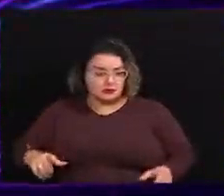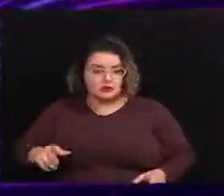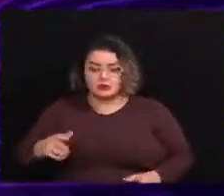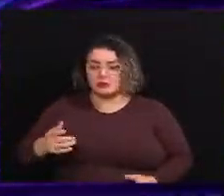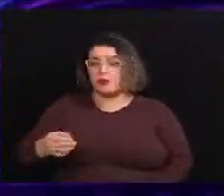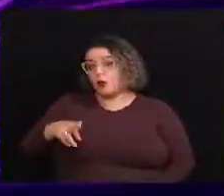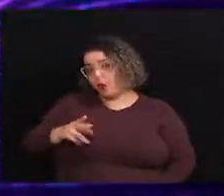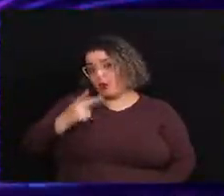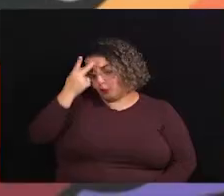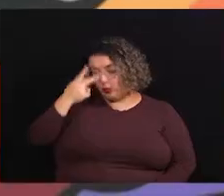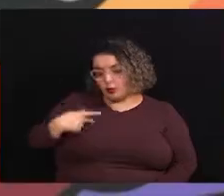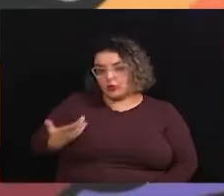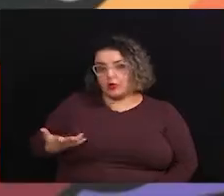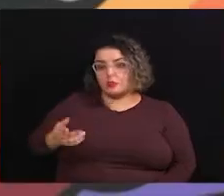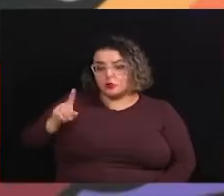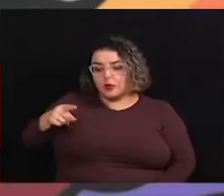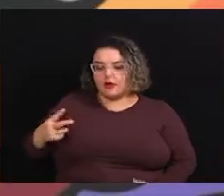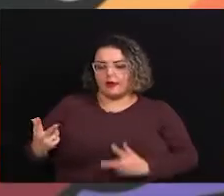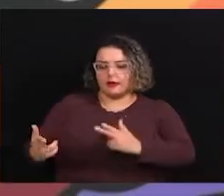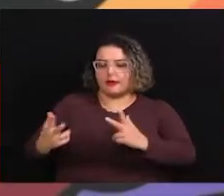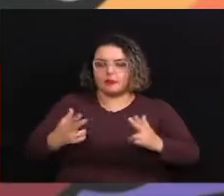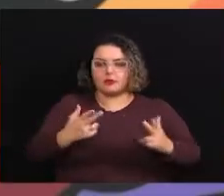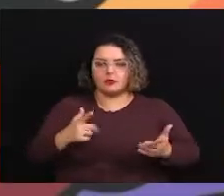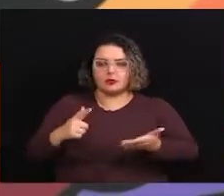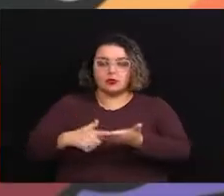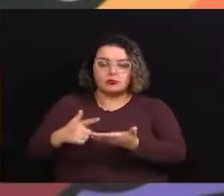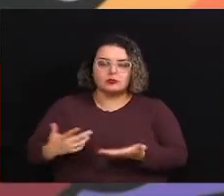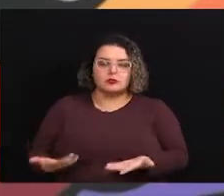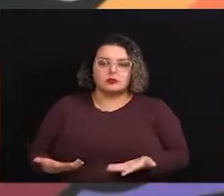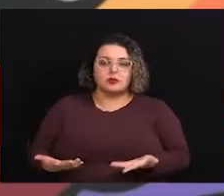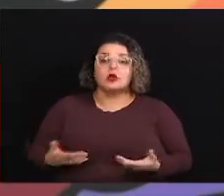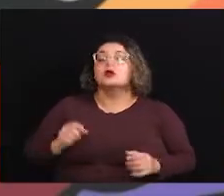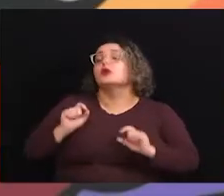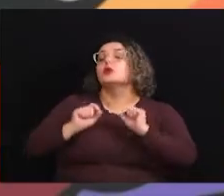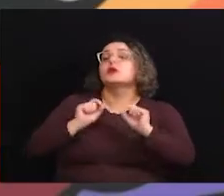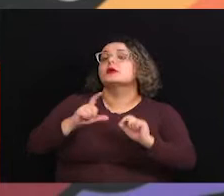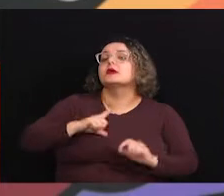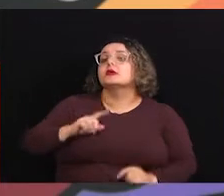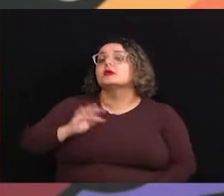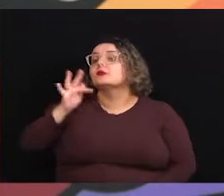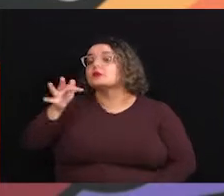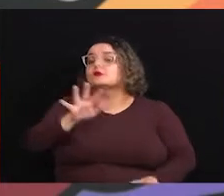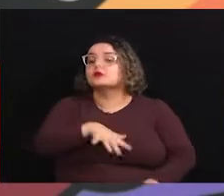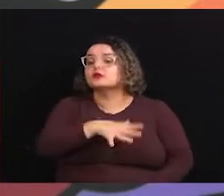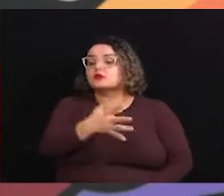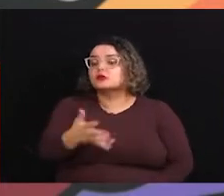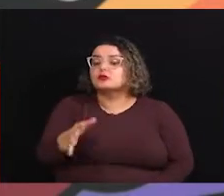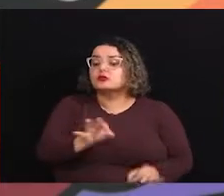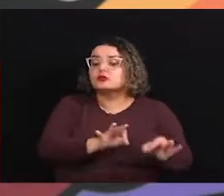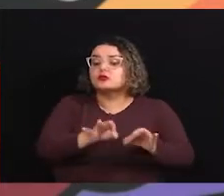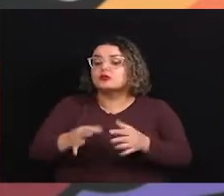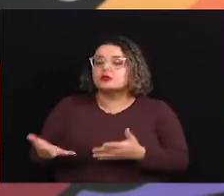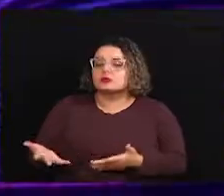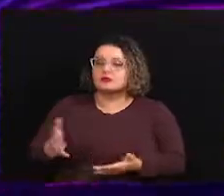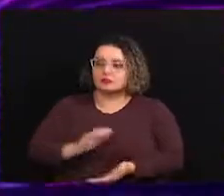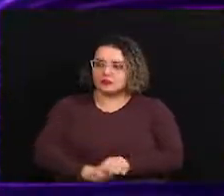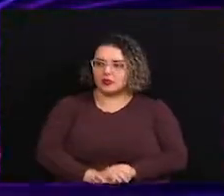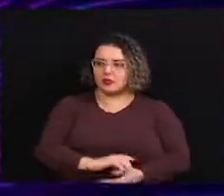parece com aquele ali. Eu quero saber do seu planejamento, né? Do seu cronograma. O que nós temos aí por vir?